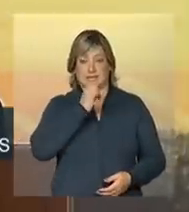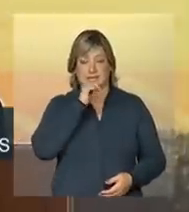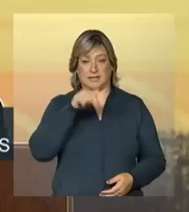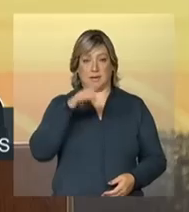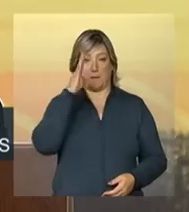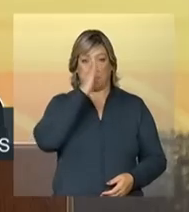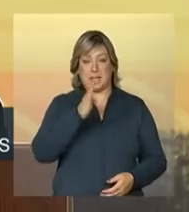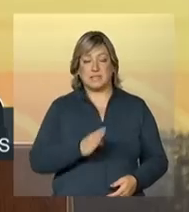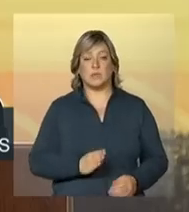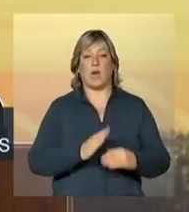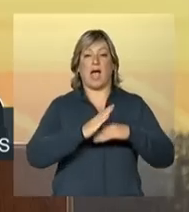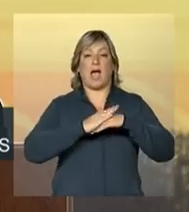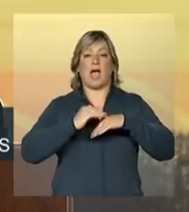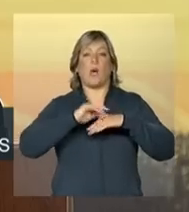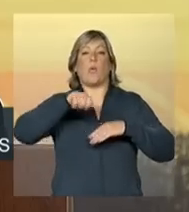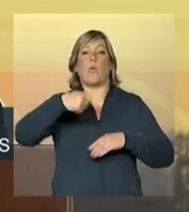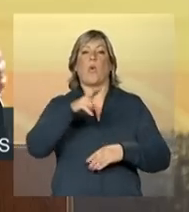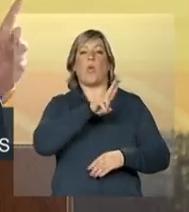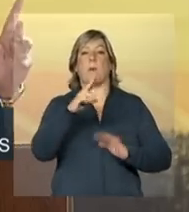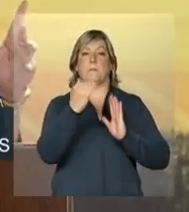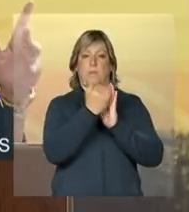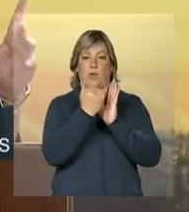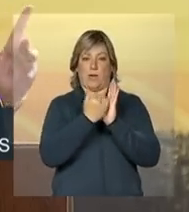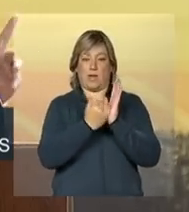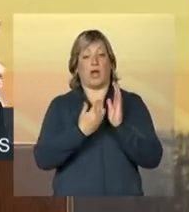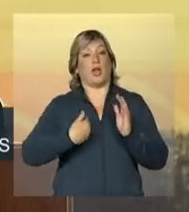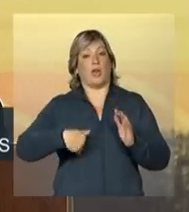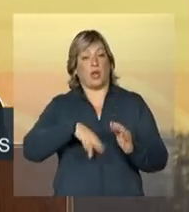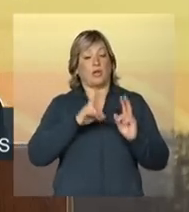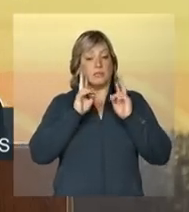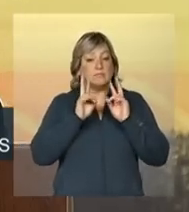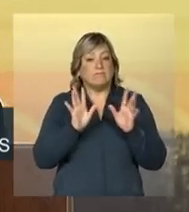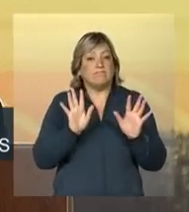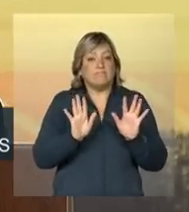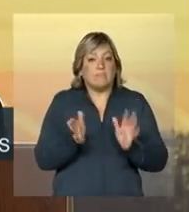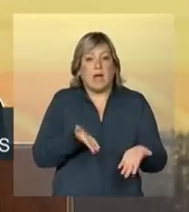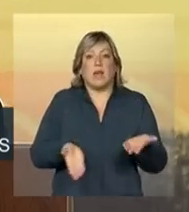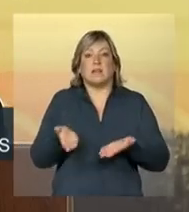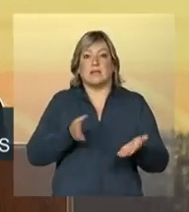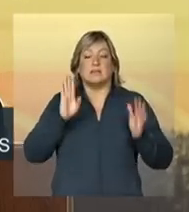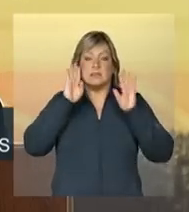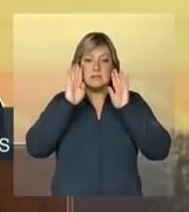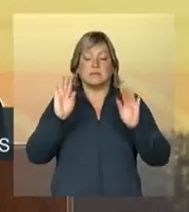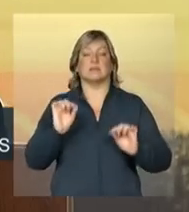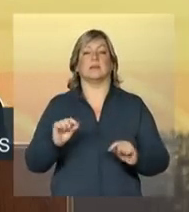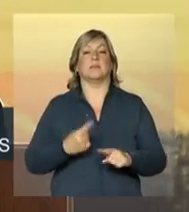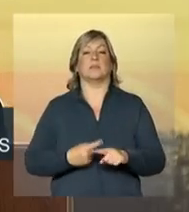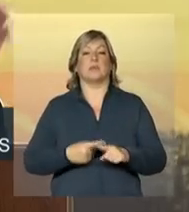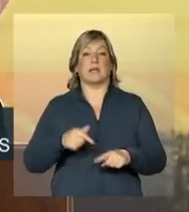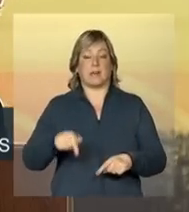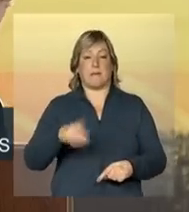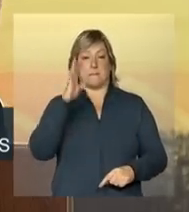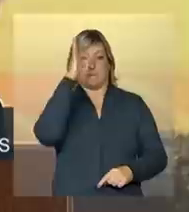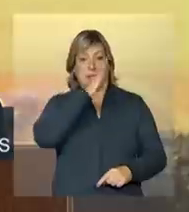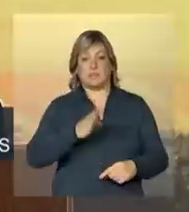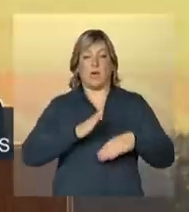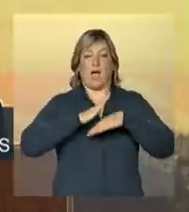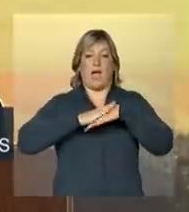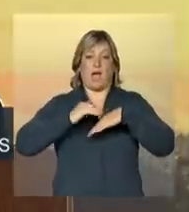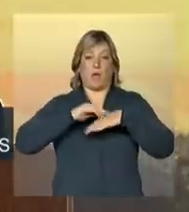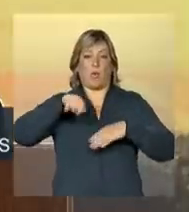Brasil carinhoso nós olhamos com muito cuidado porque o Brasil carinhoso é uma